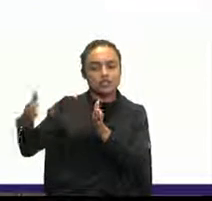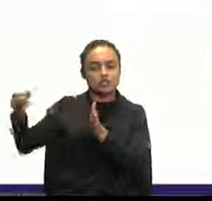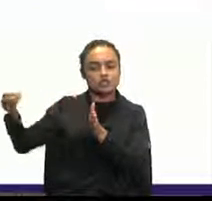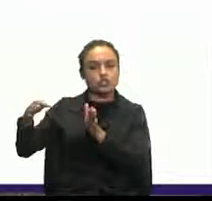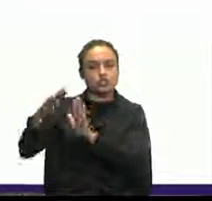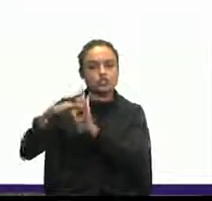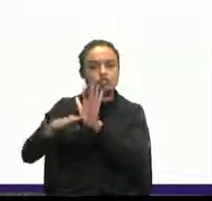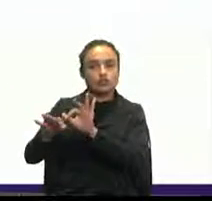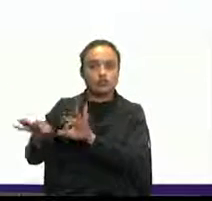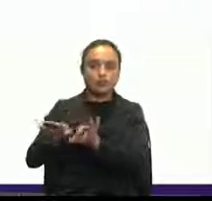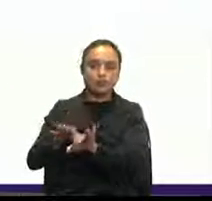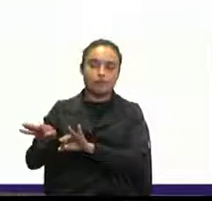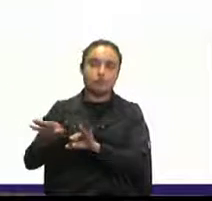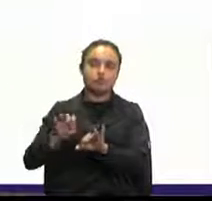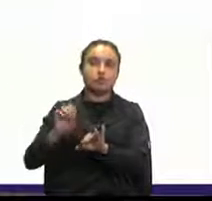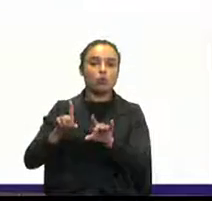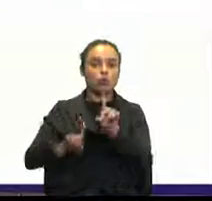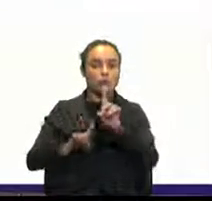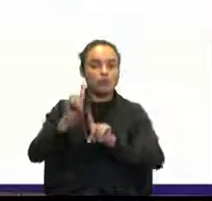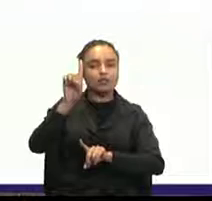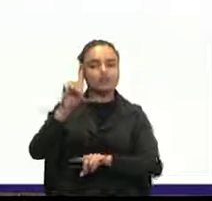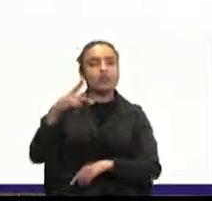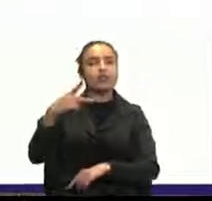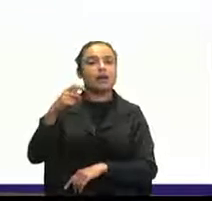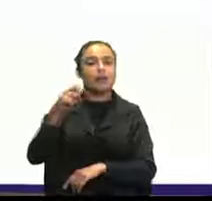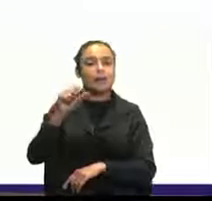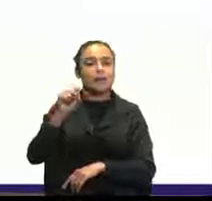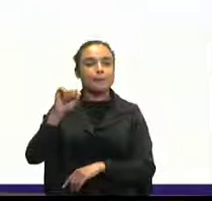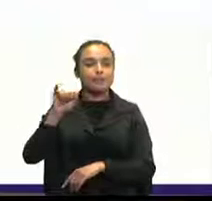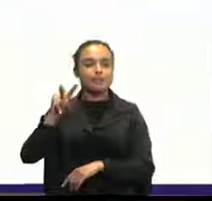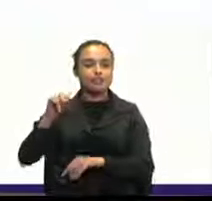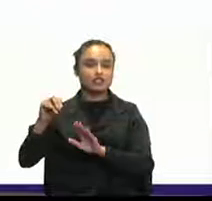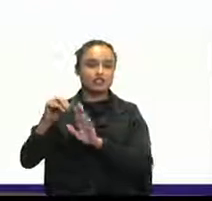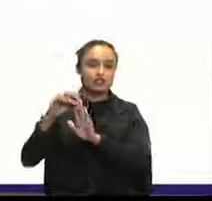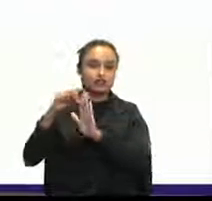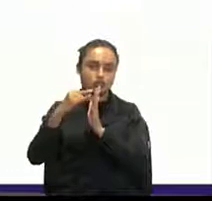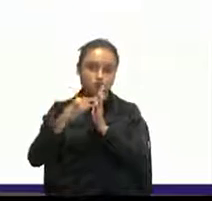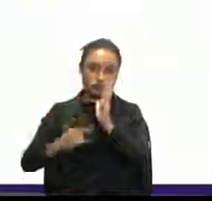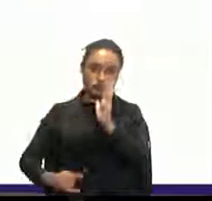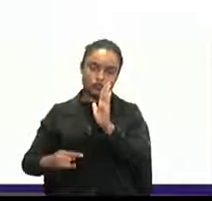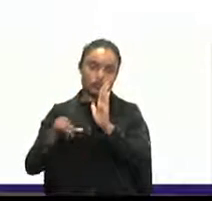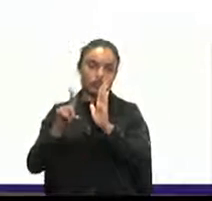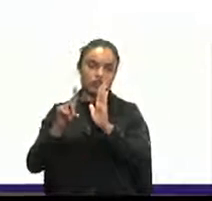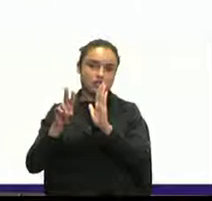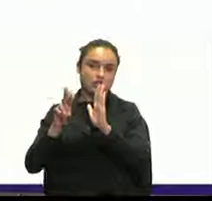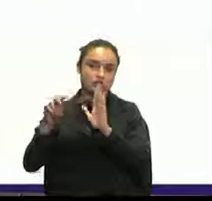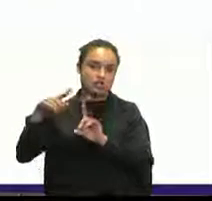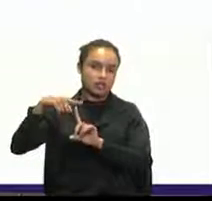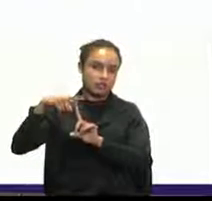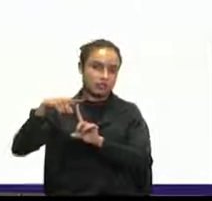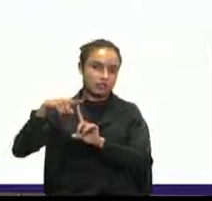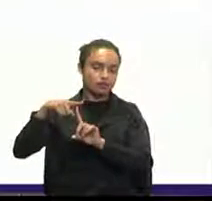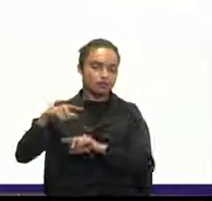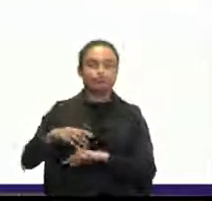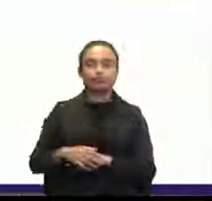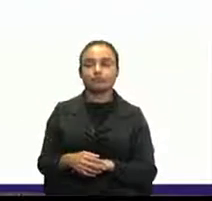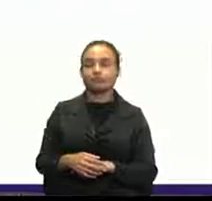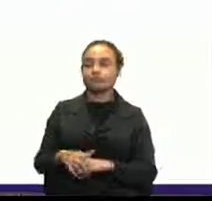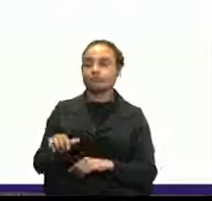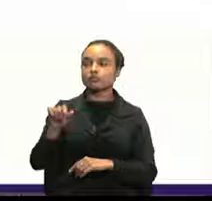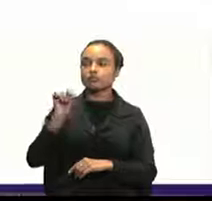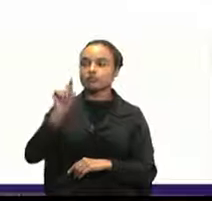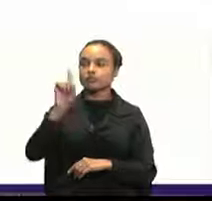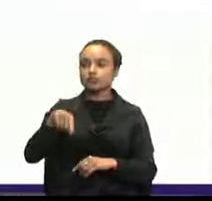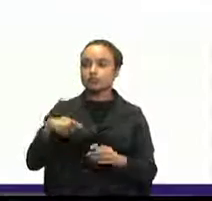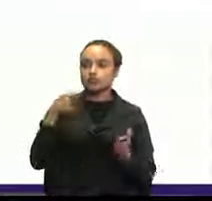passivo das empresas captadoras então as debêntures nada mais são do que títulos da dívida da empresa privada que investe uma